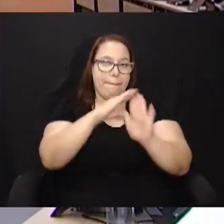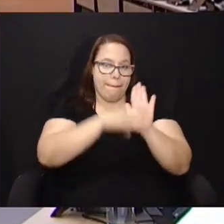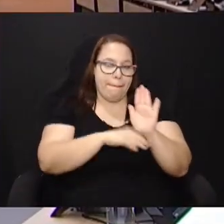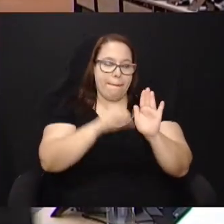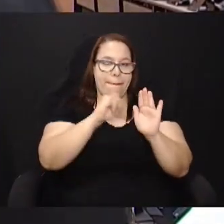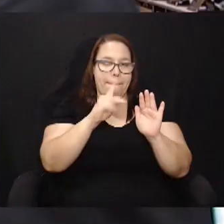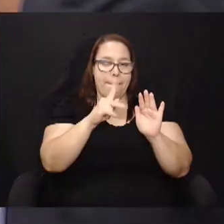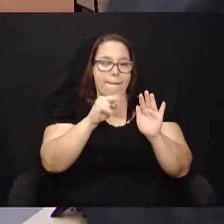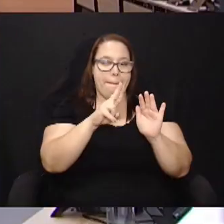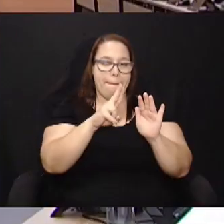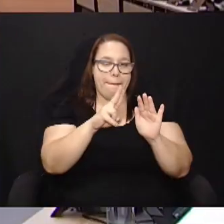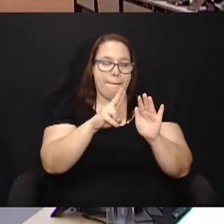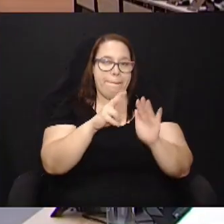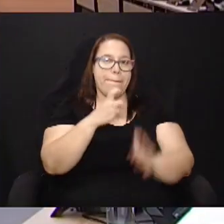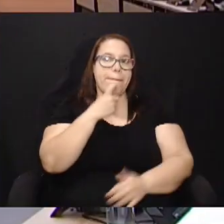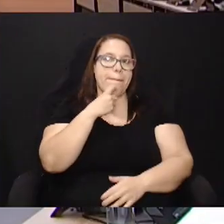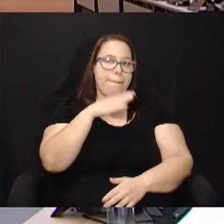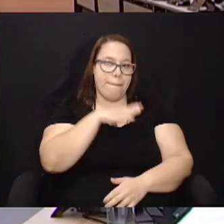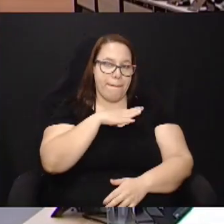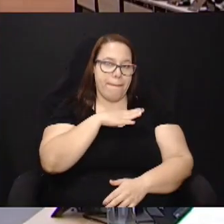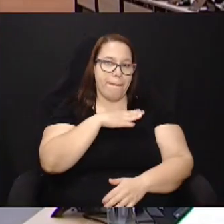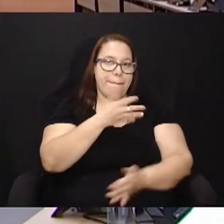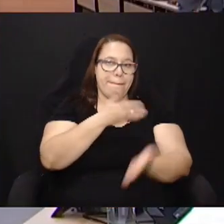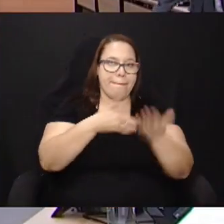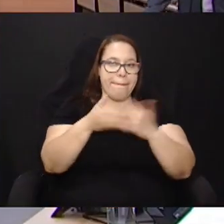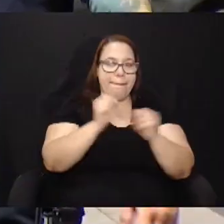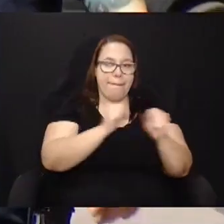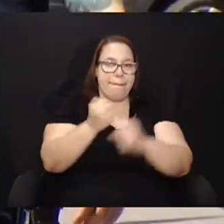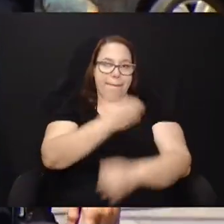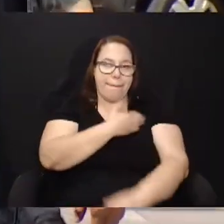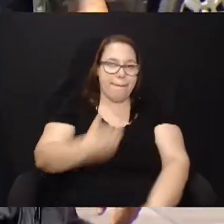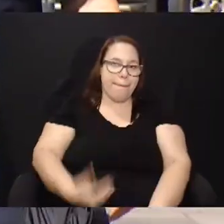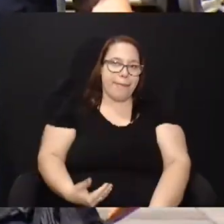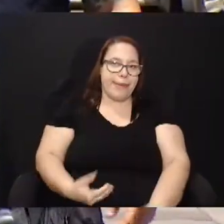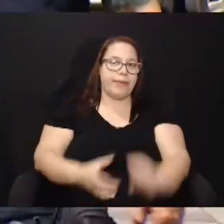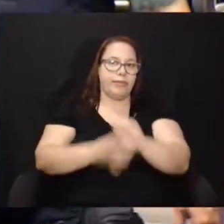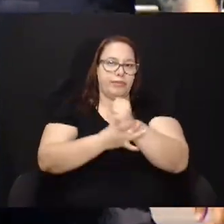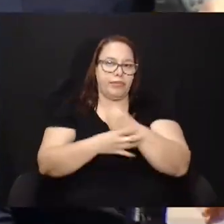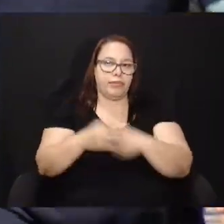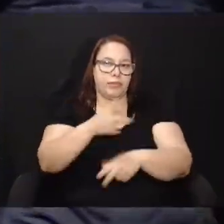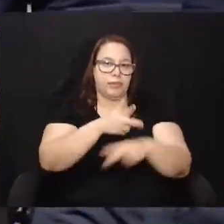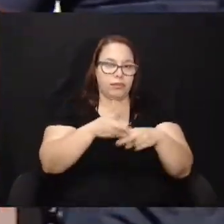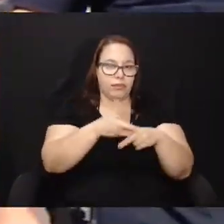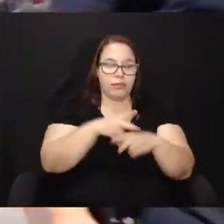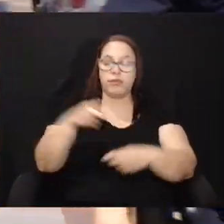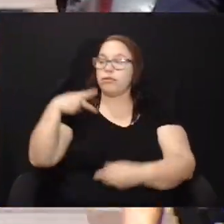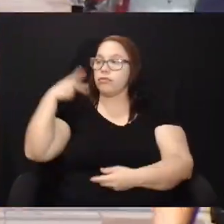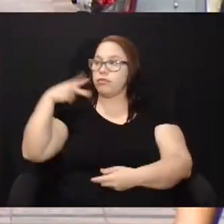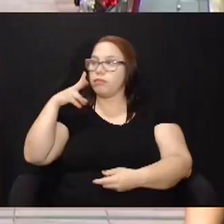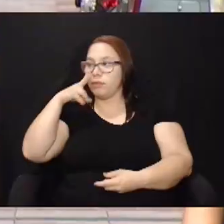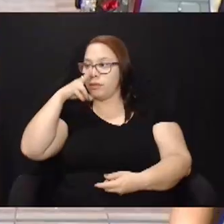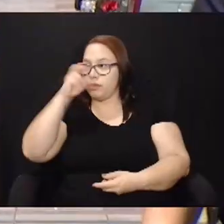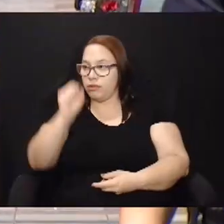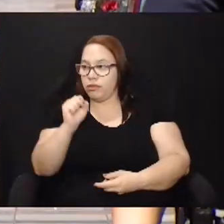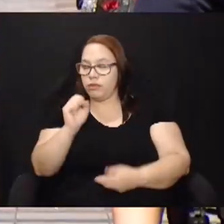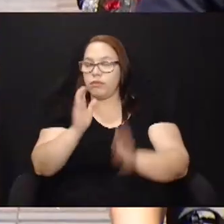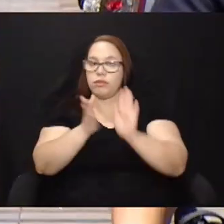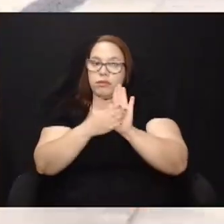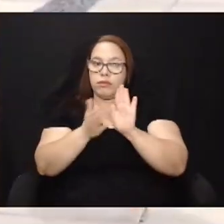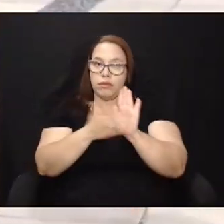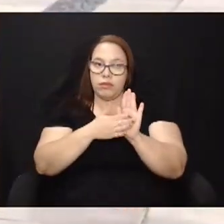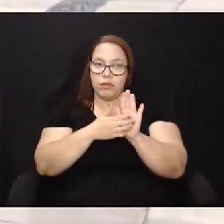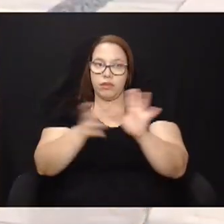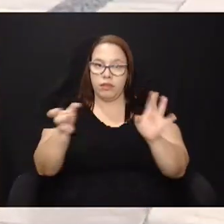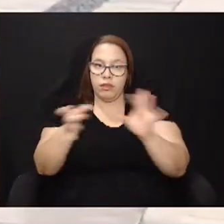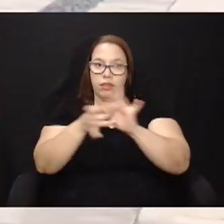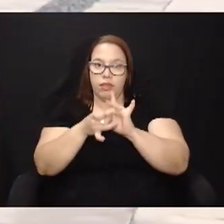do contribuinte aí, que está contribuindo com o poder público, contribuindo com a segurança da cidade. O parlamentar reforça que a medida está alinhada às melhorias